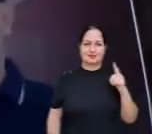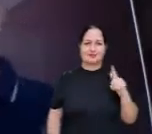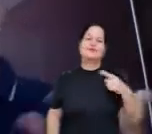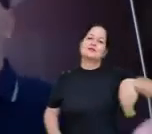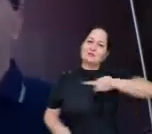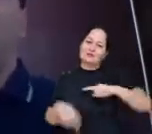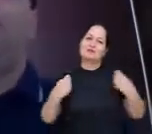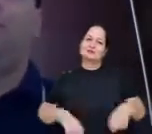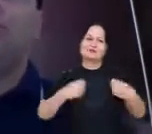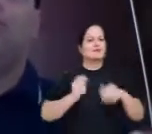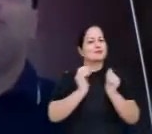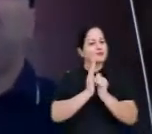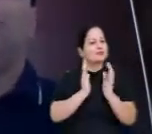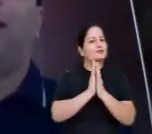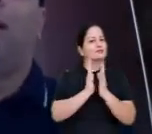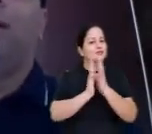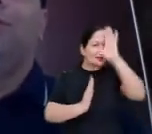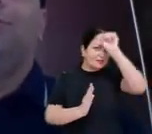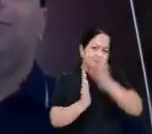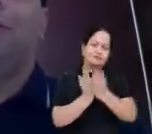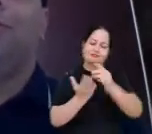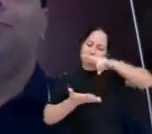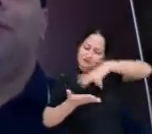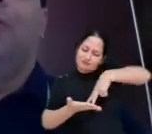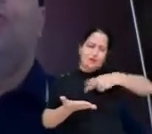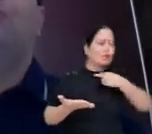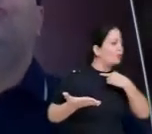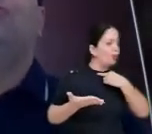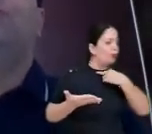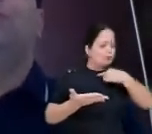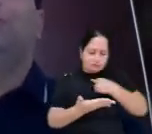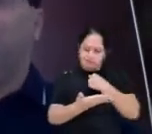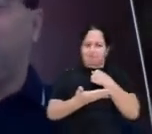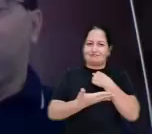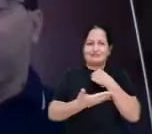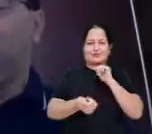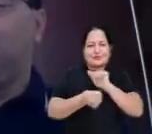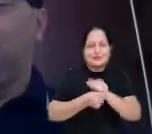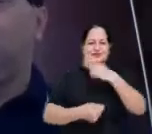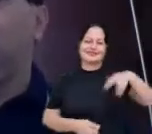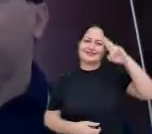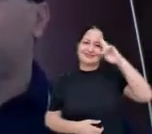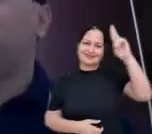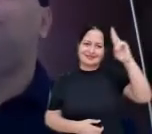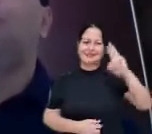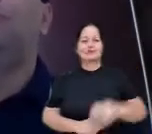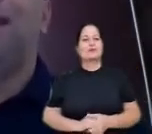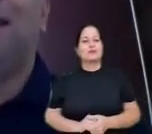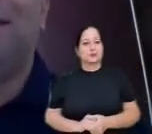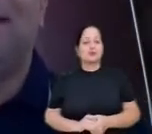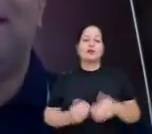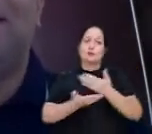Precisamos aprender da palavra, precisamos nos ocupar diante do Senhor. Hoje continuamos a nossa reflexão em Atos,